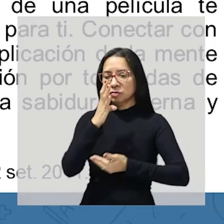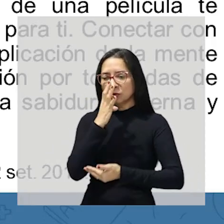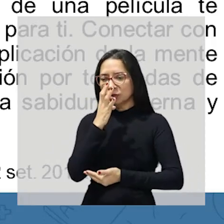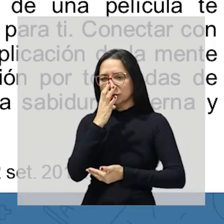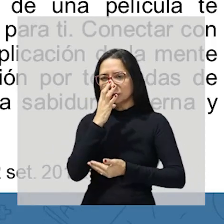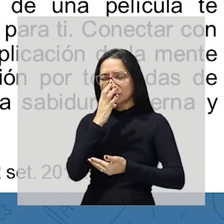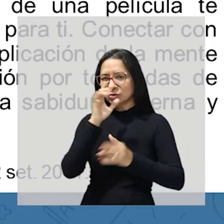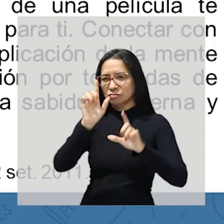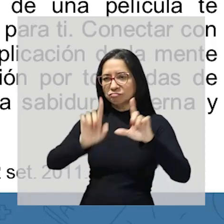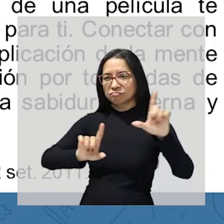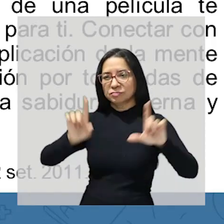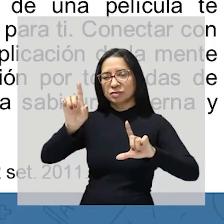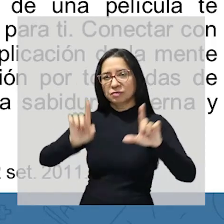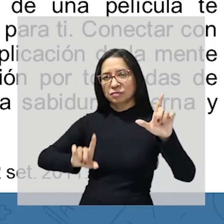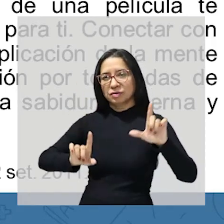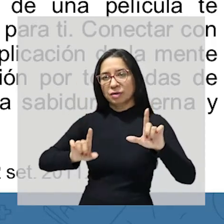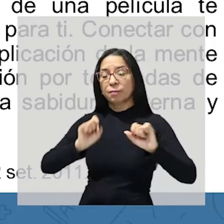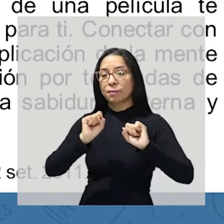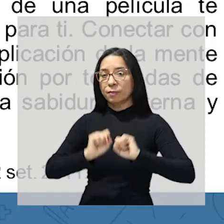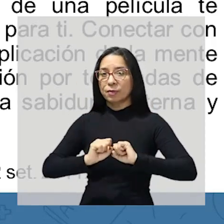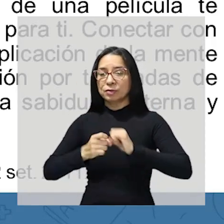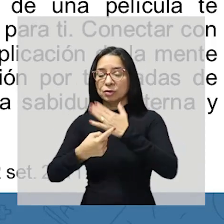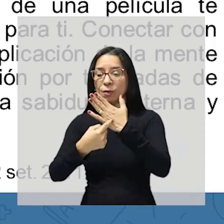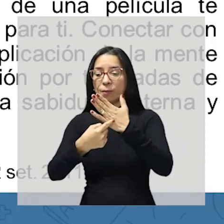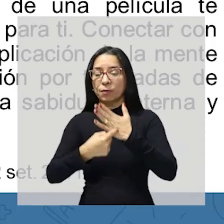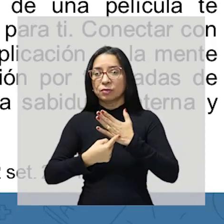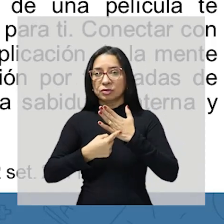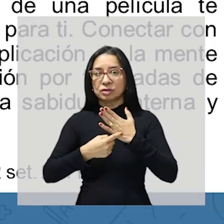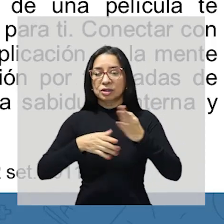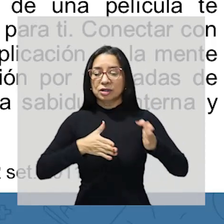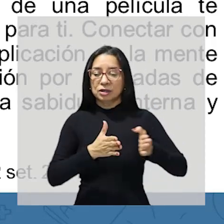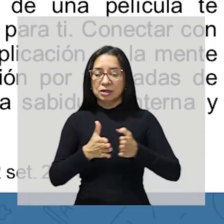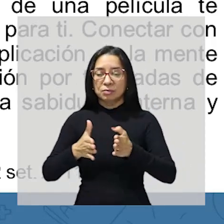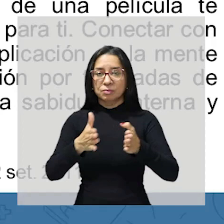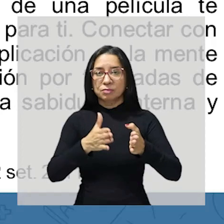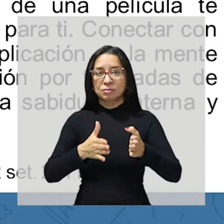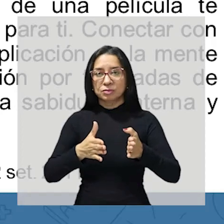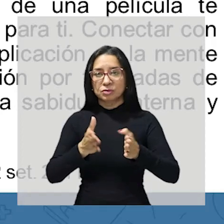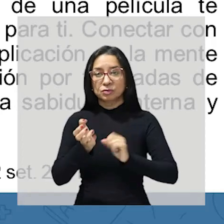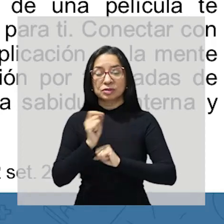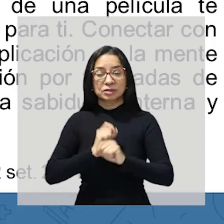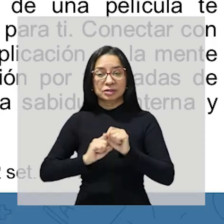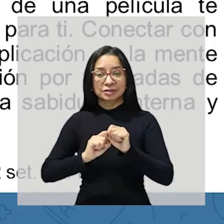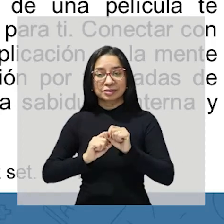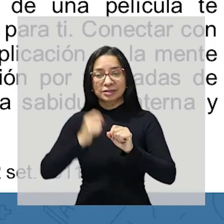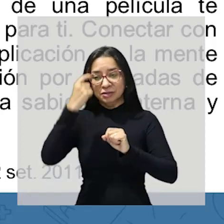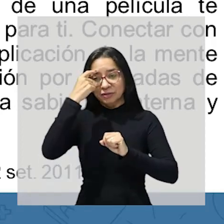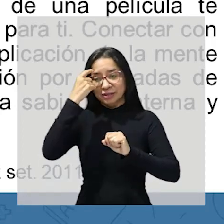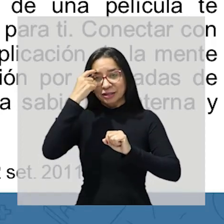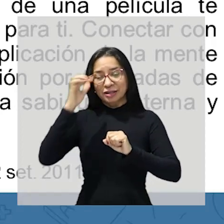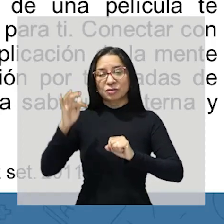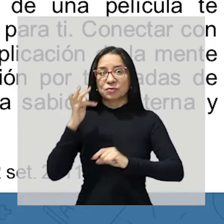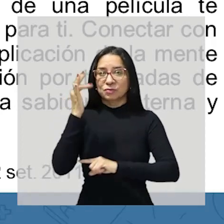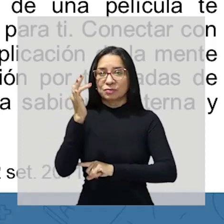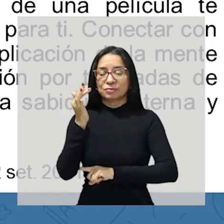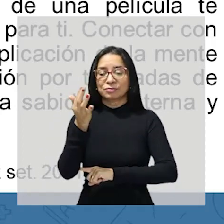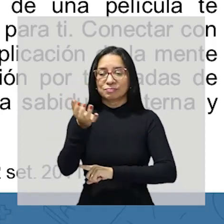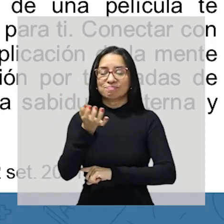trazer caminhos que me levem para o futuro que eu desejo, tá? Mais ou menos isso.